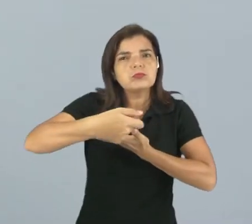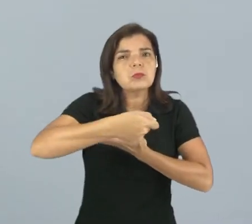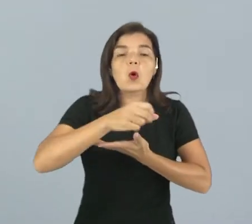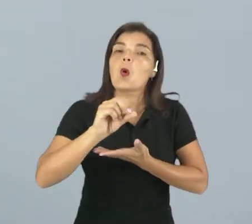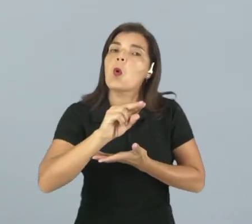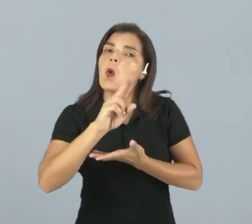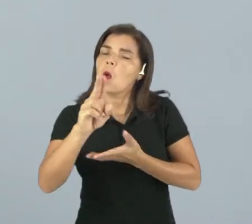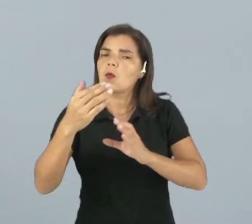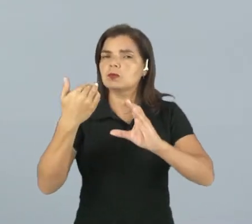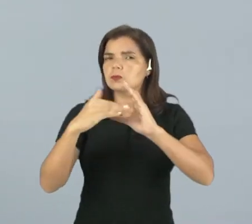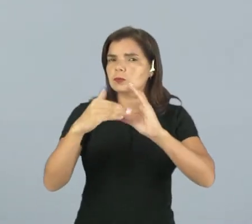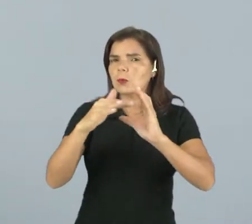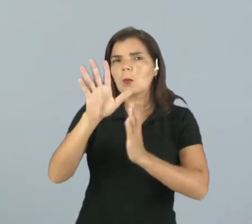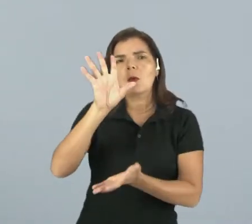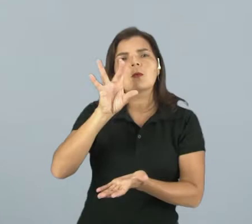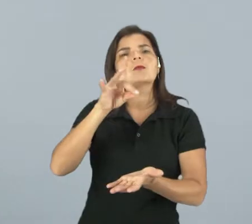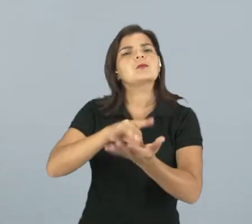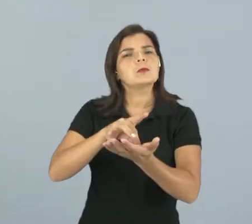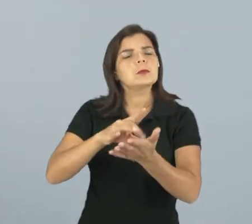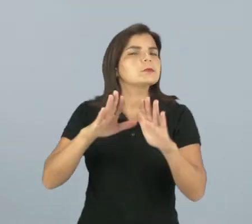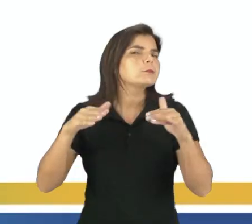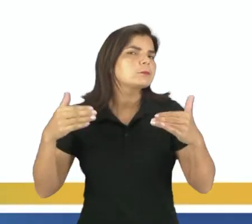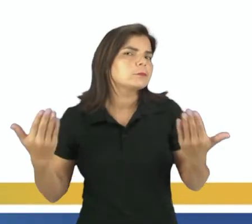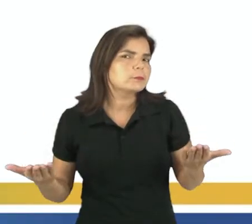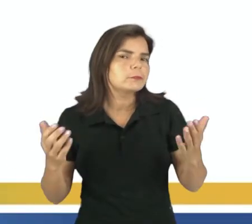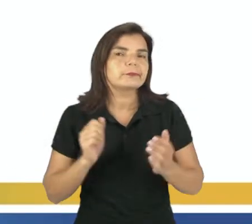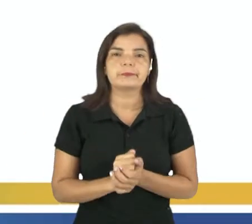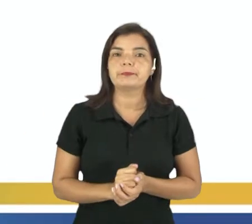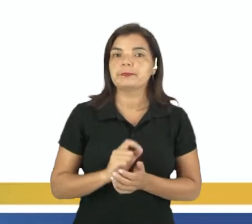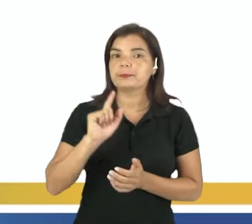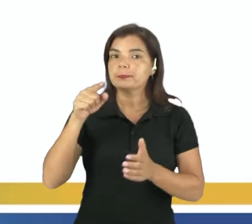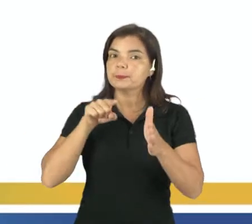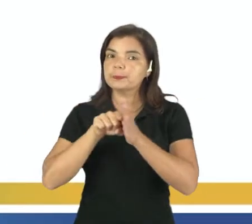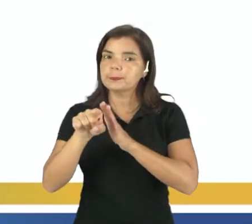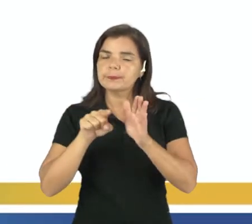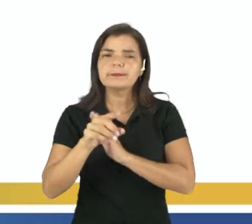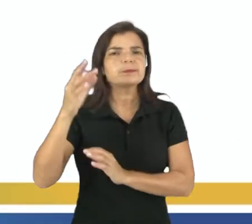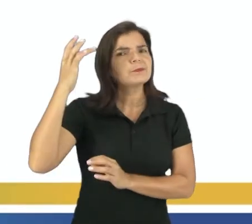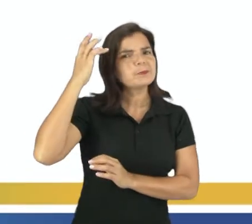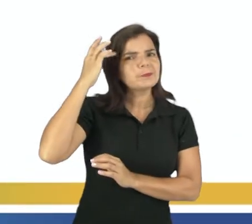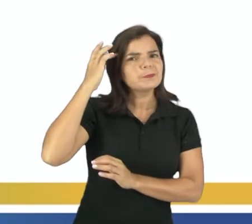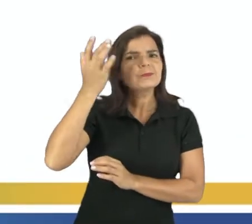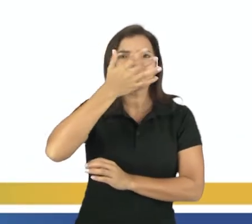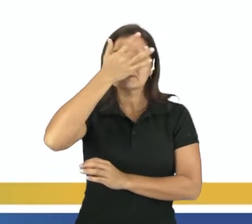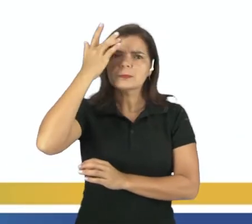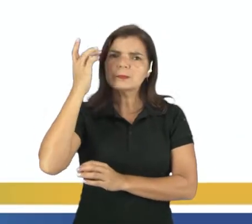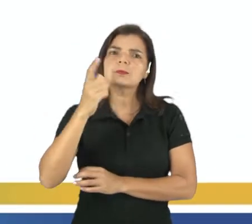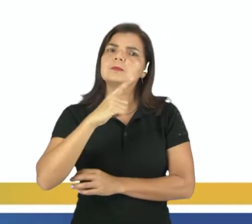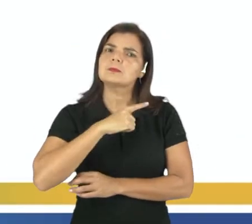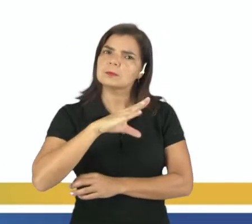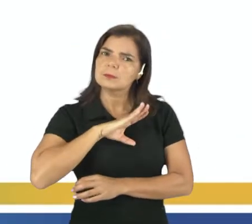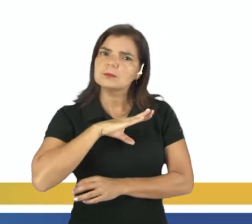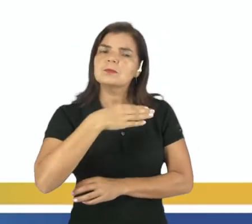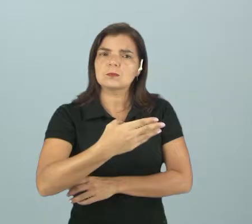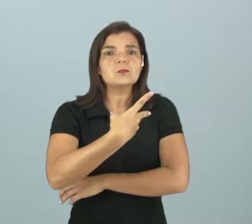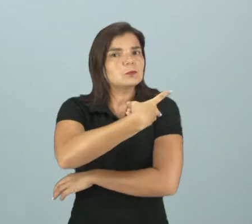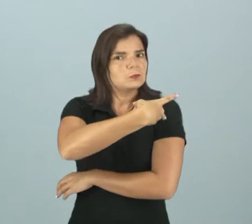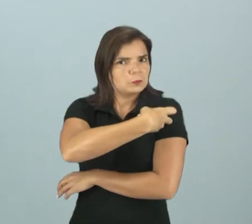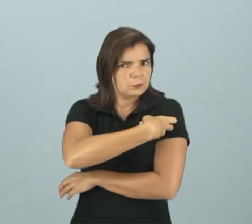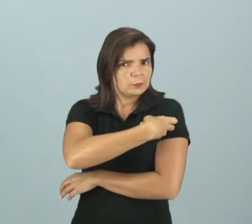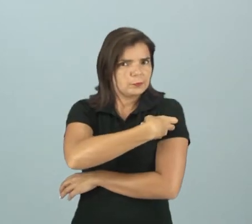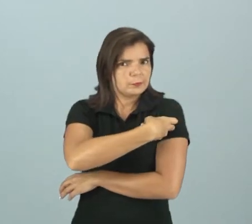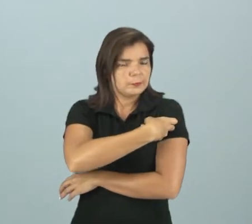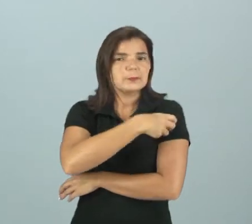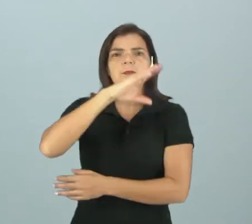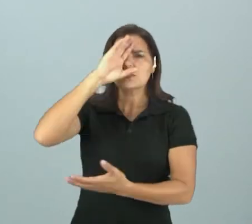essa mensagem como verídica, como verdadeira? Outra pergunta, será que as pessoas teriam coragem de tomar essa